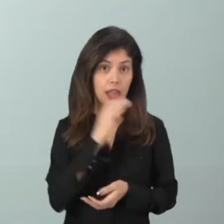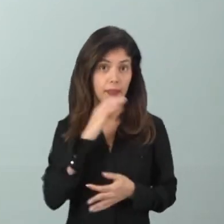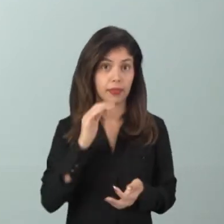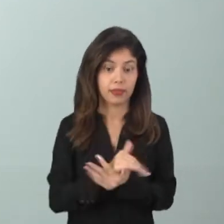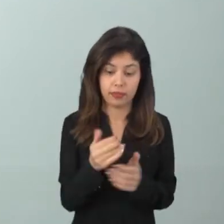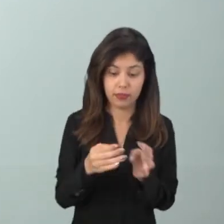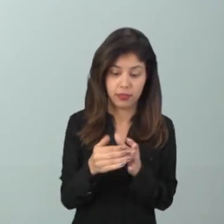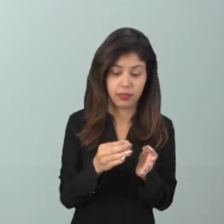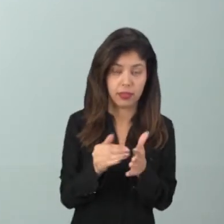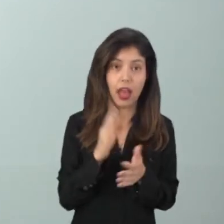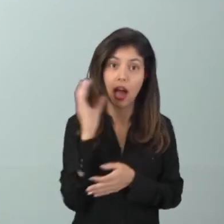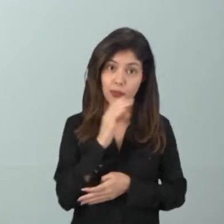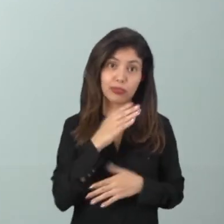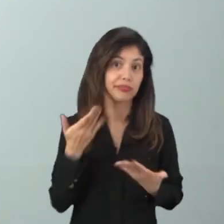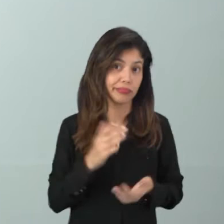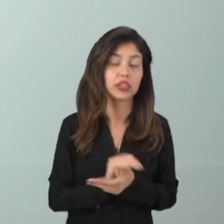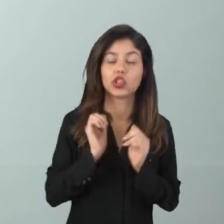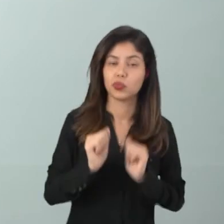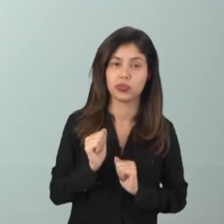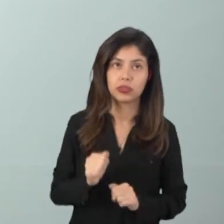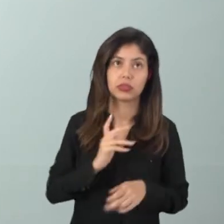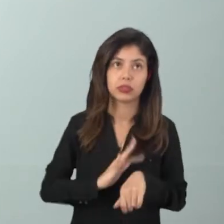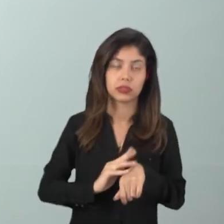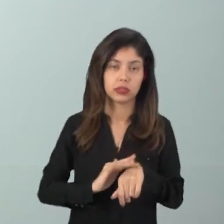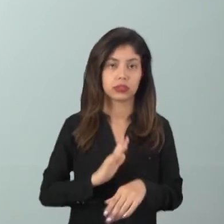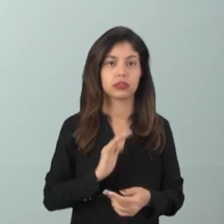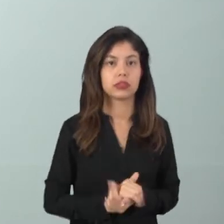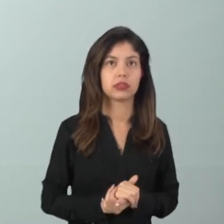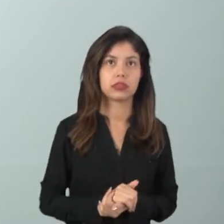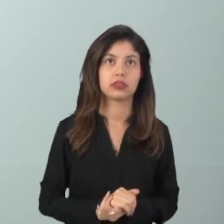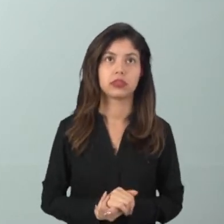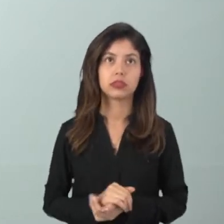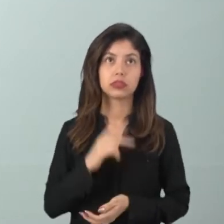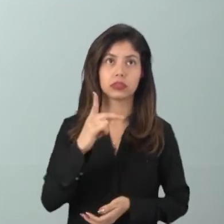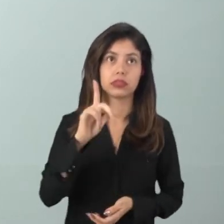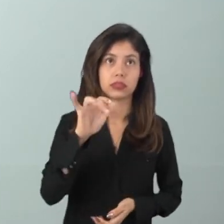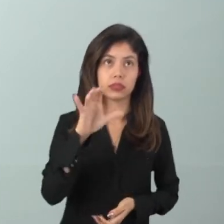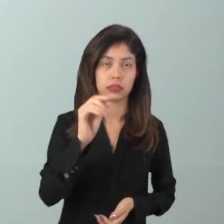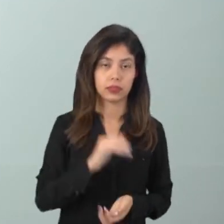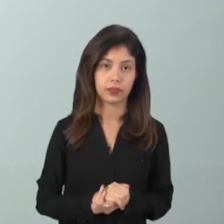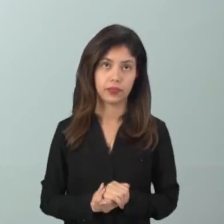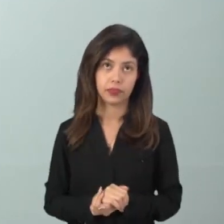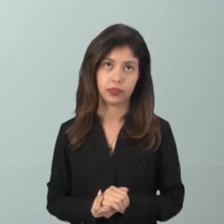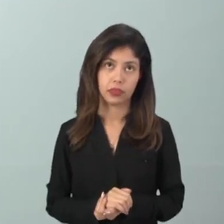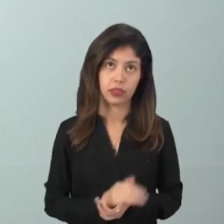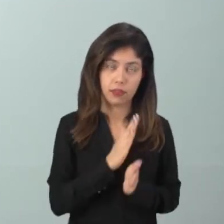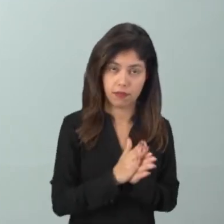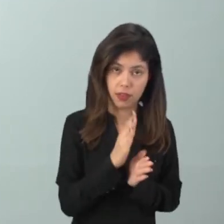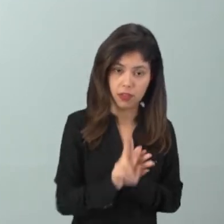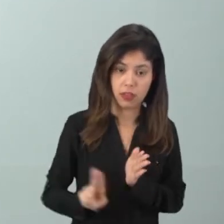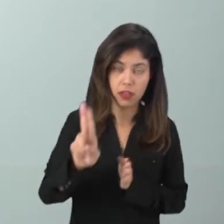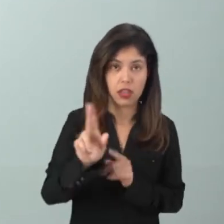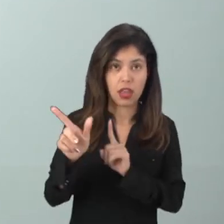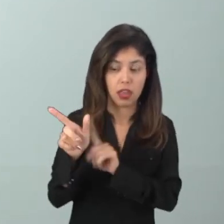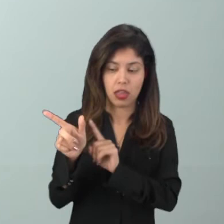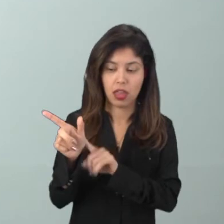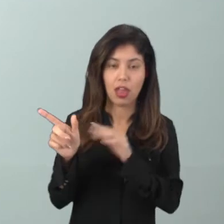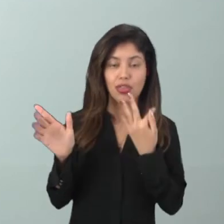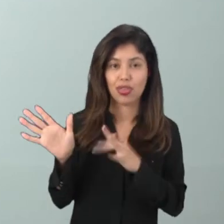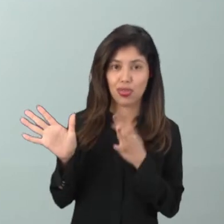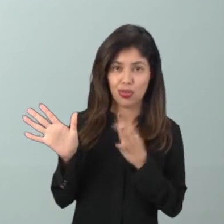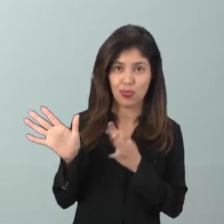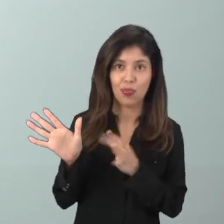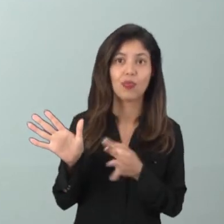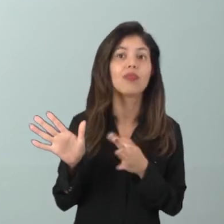seu dedo, então você pode estar com essa doença de polegar BlackBerry. Ou seja, à medida que você sente dores